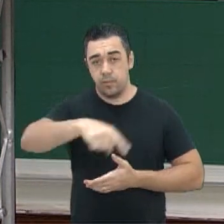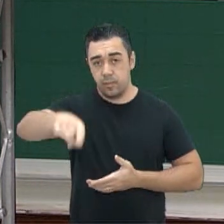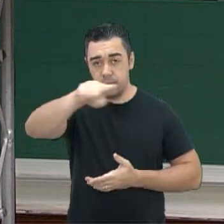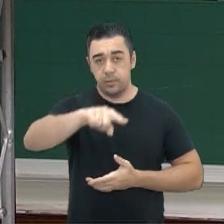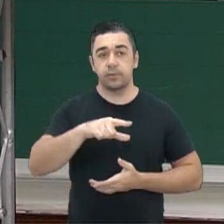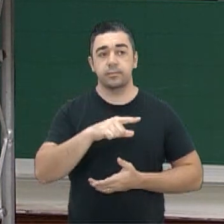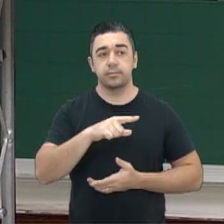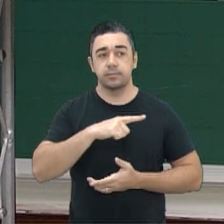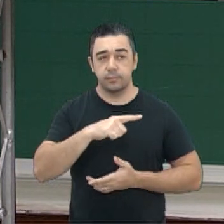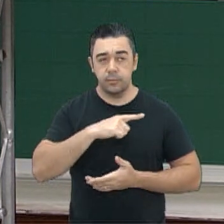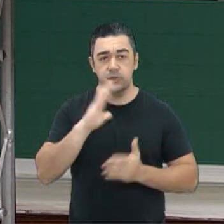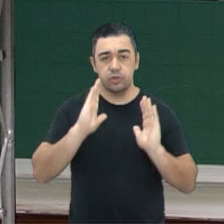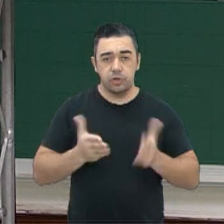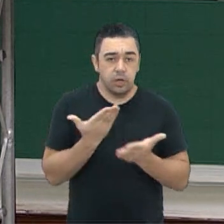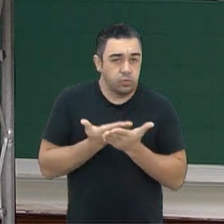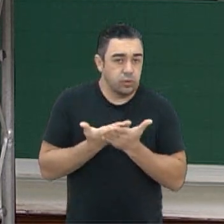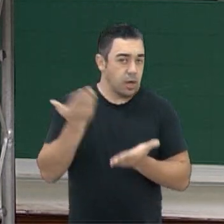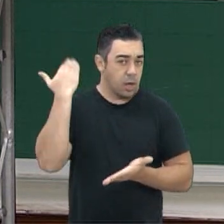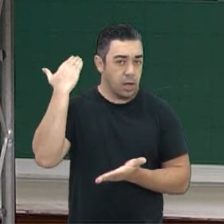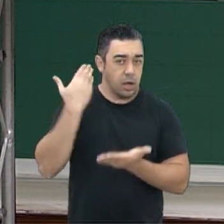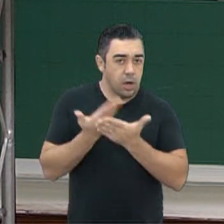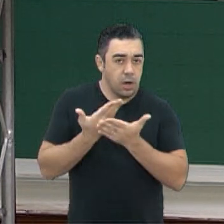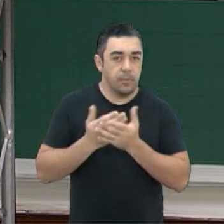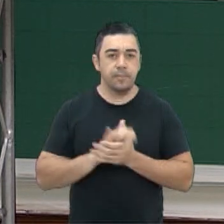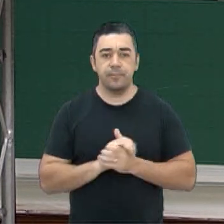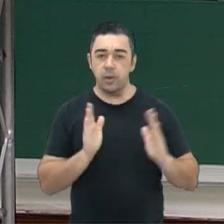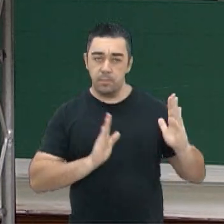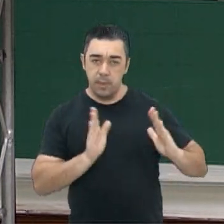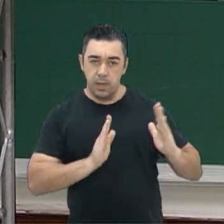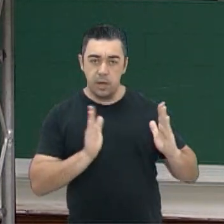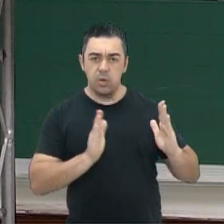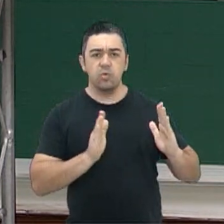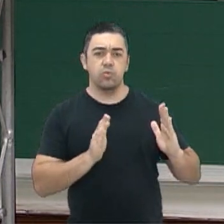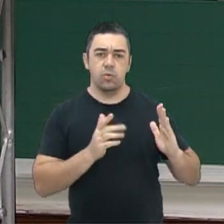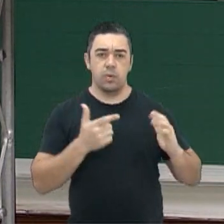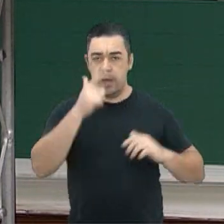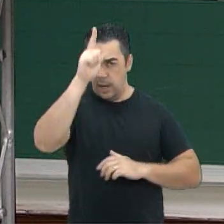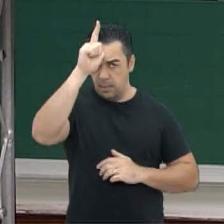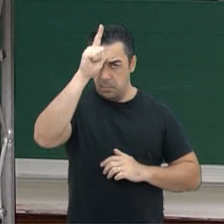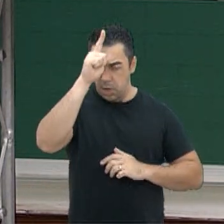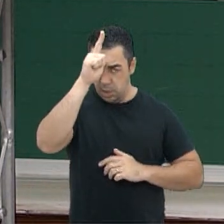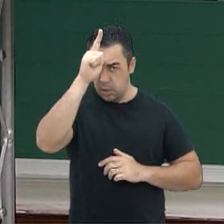Vocês estudaram na última aula o período da invencibilidade alemã,